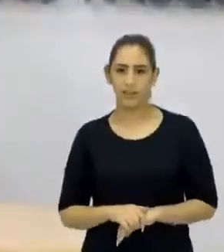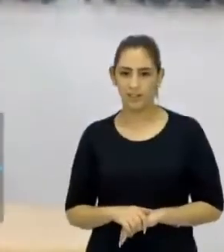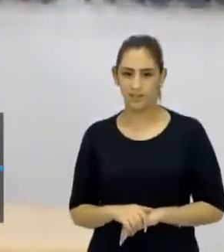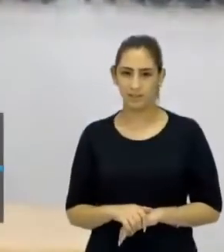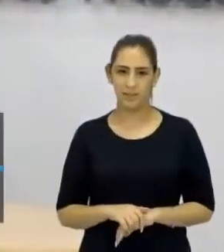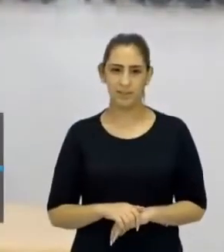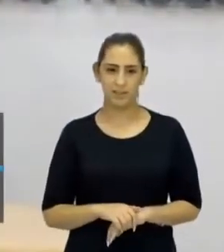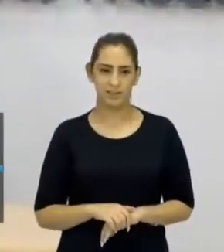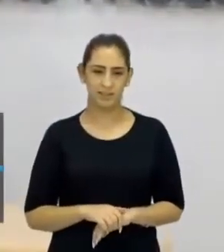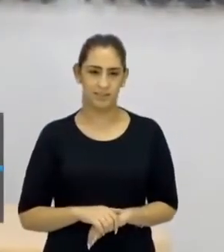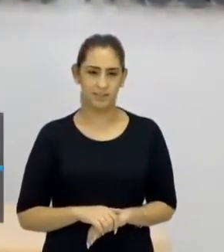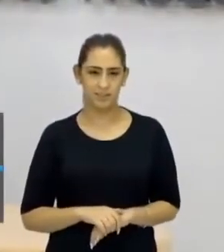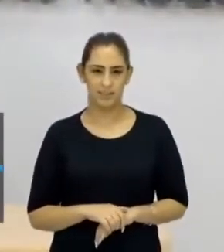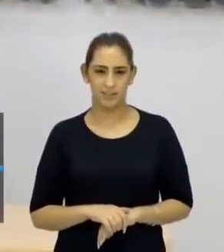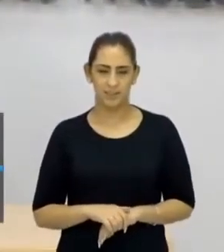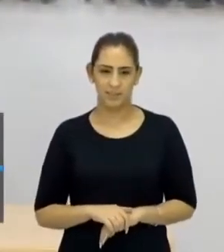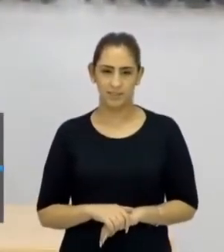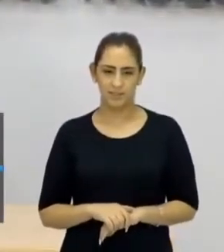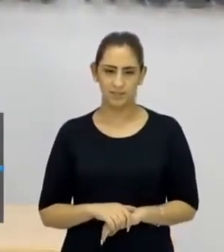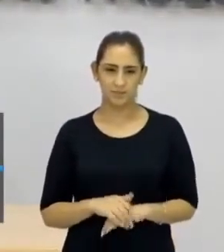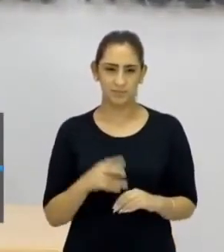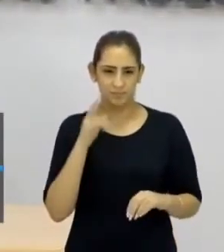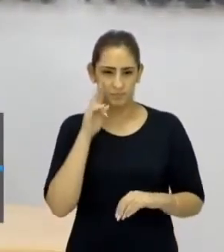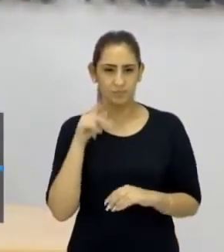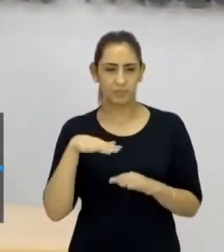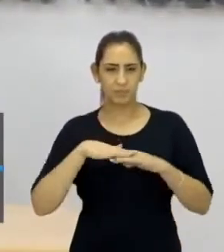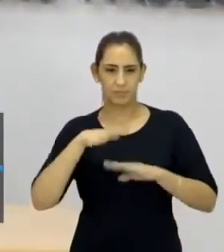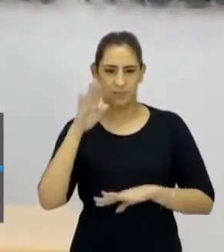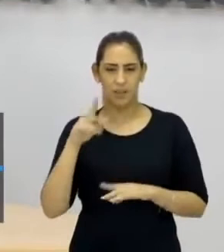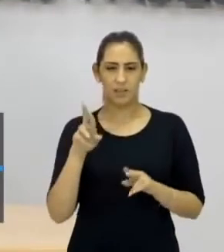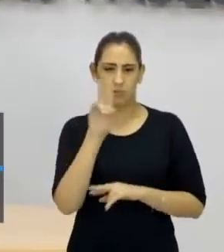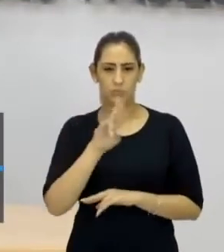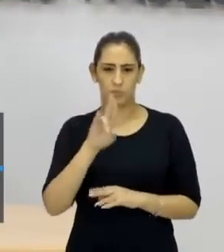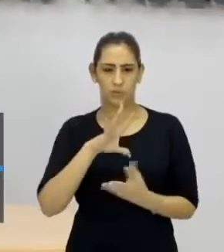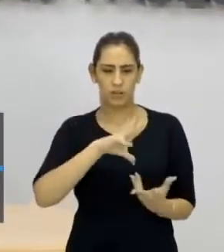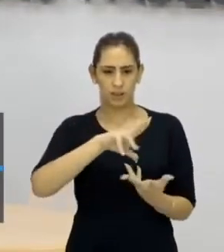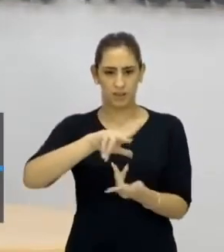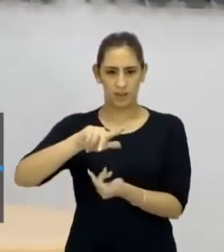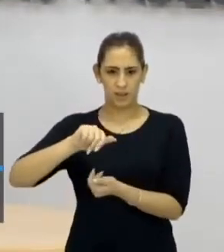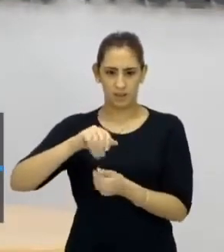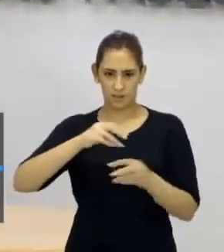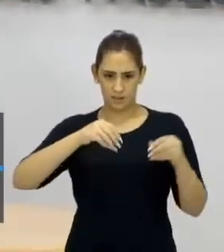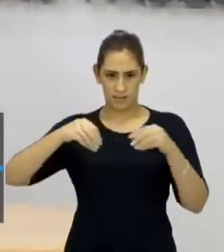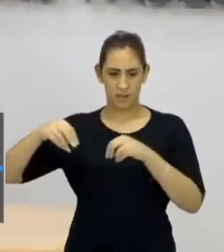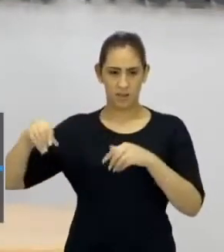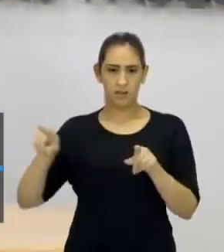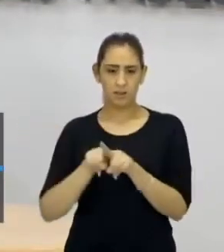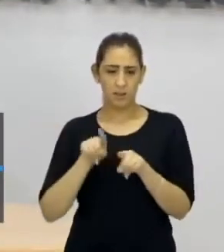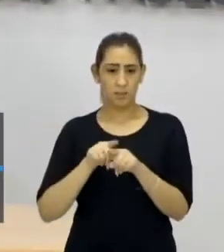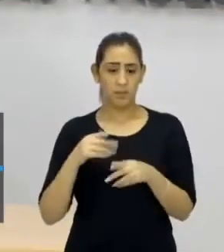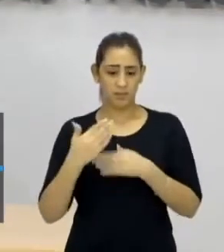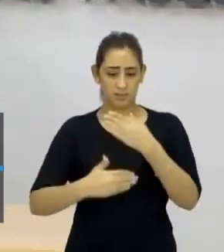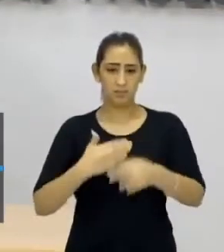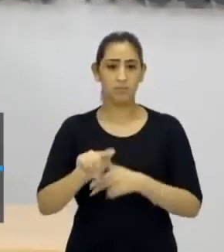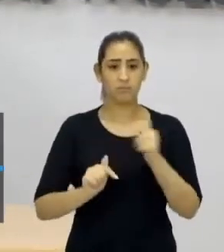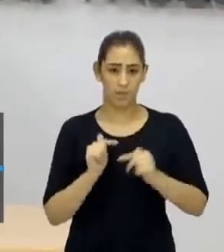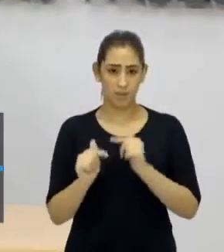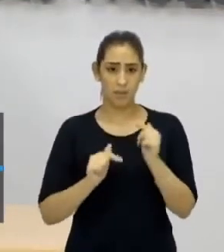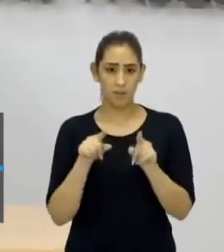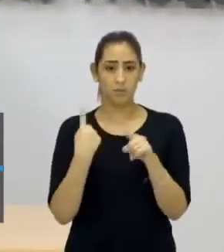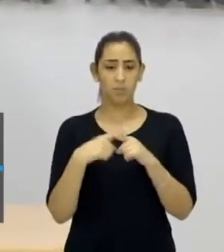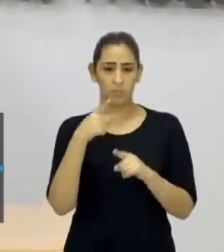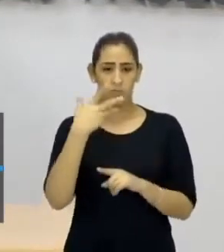produção ela aumentou mais do que o próprio uso da terra e também na geração de emprego, porque quando você